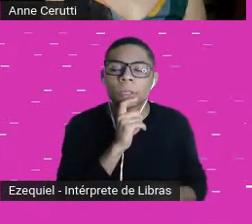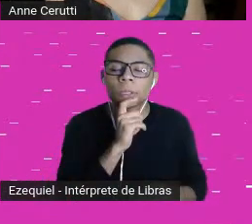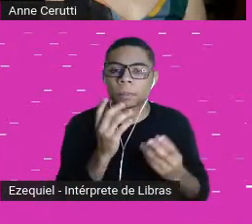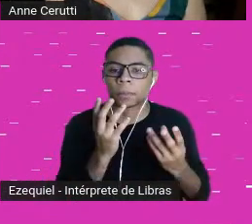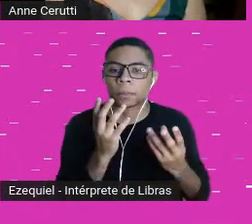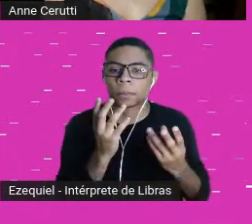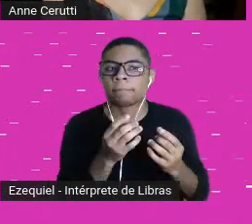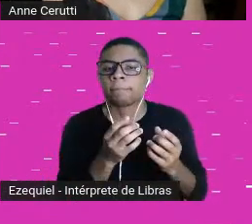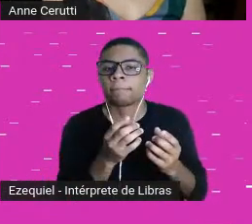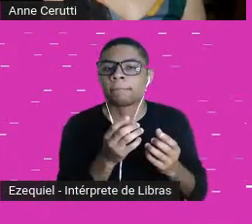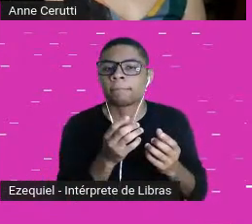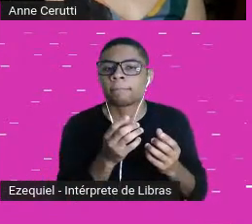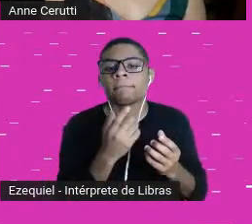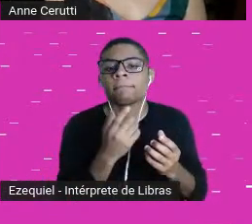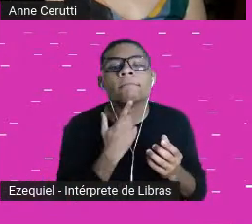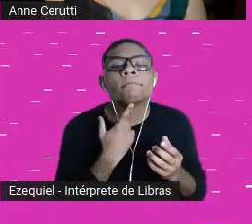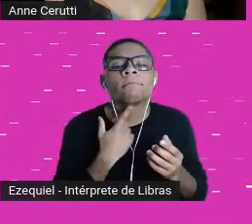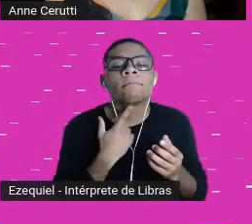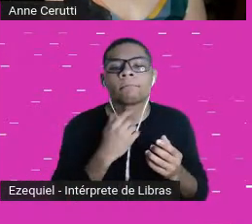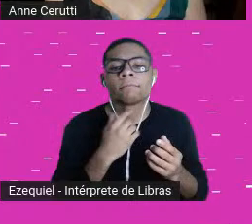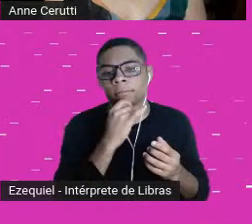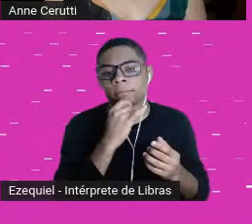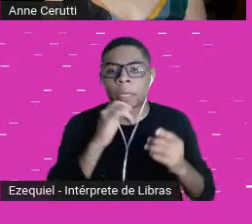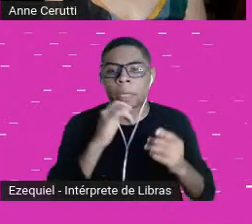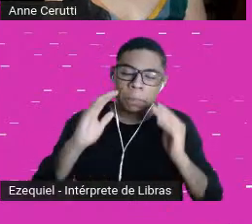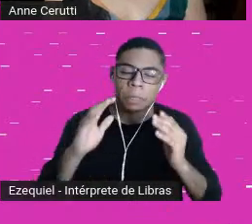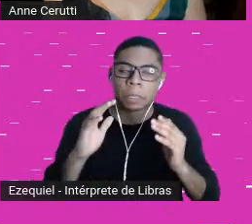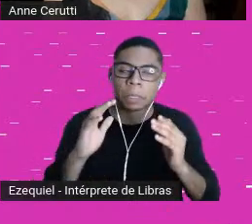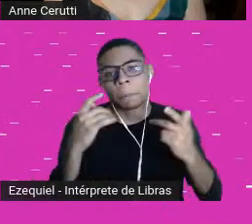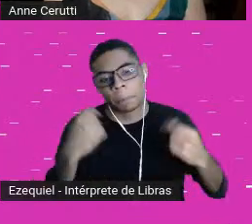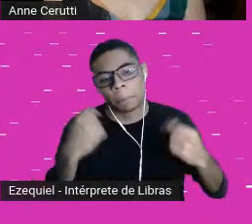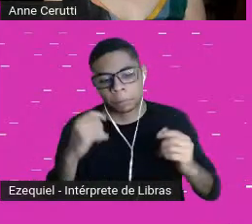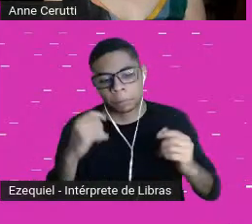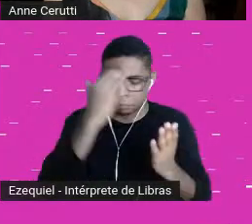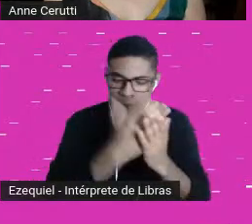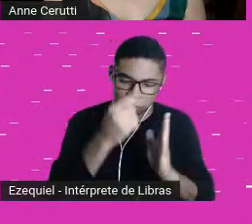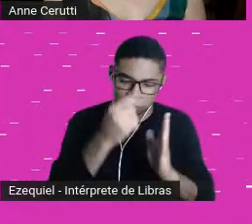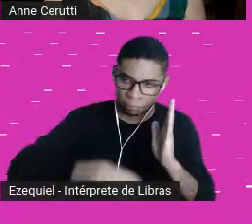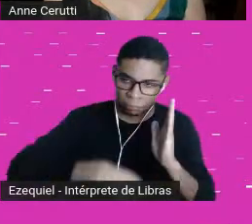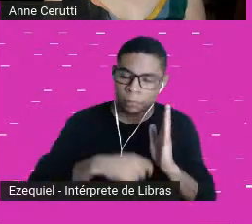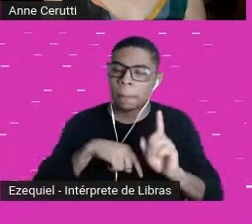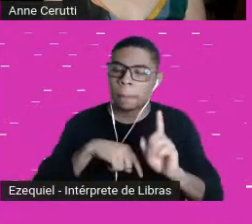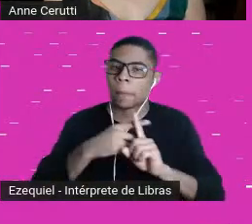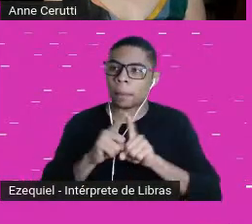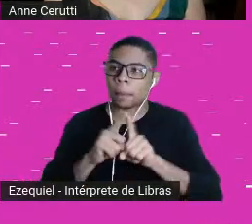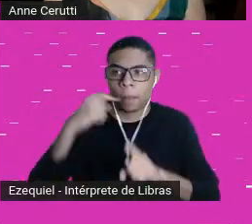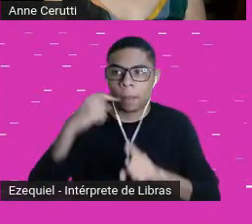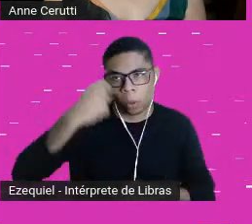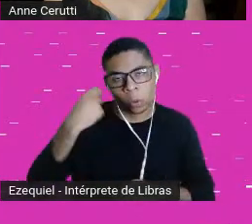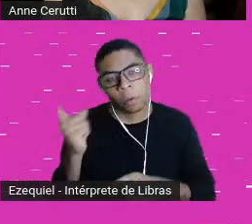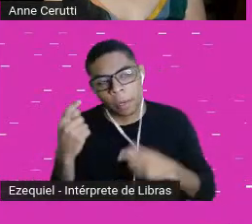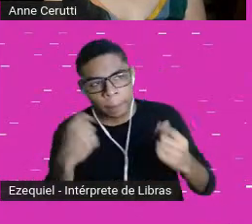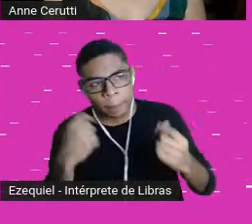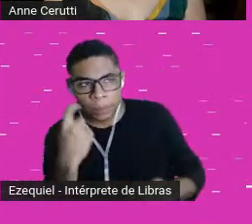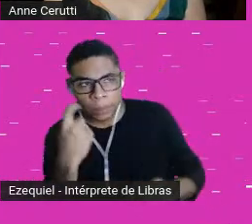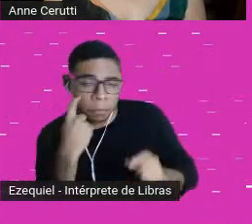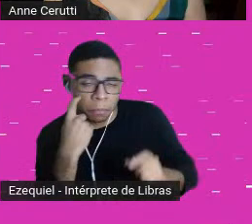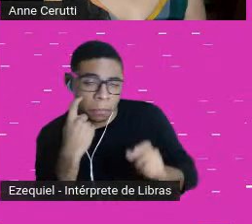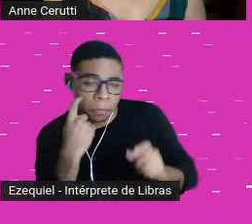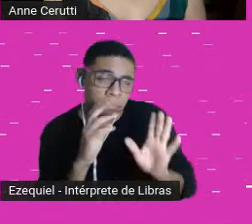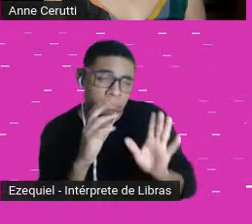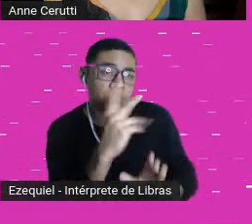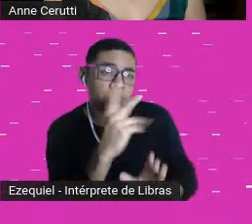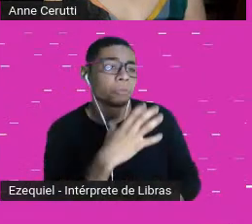Eurípides, respeitar o autor, mas de enxugar e deixar ele muito seco